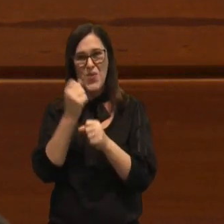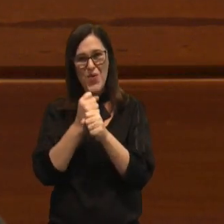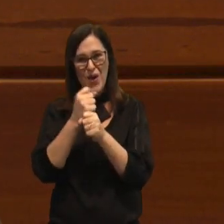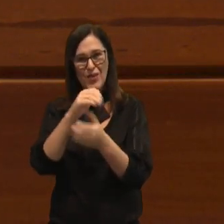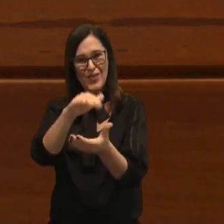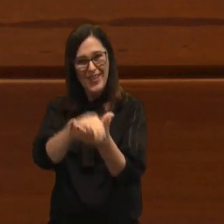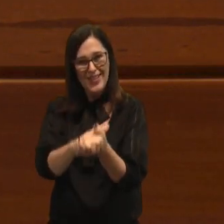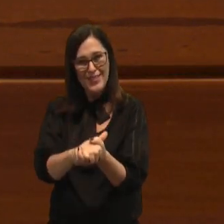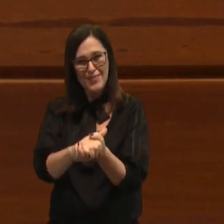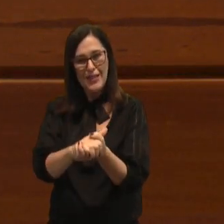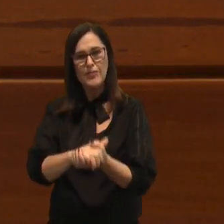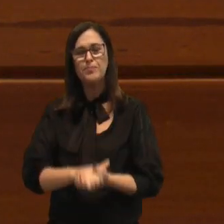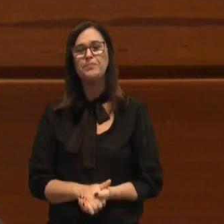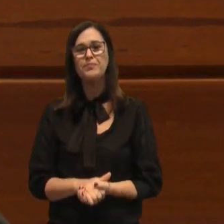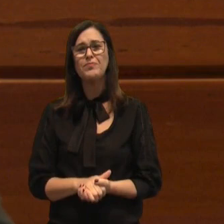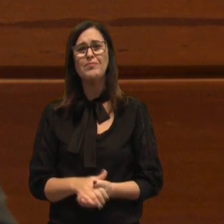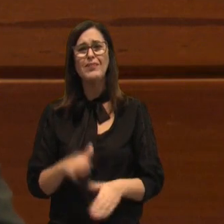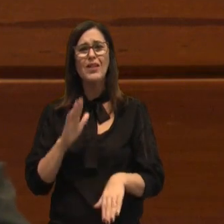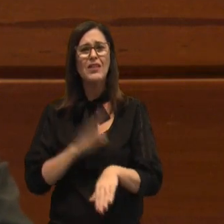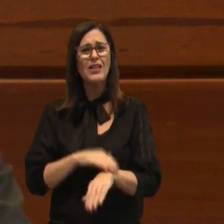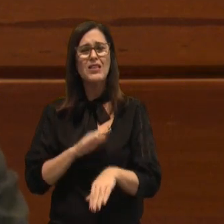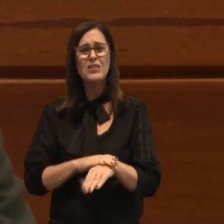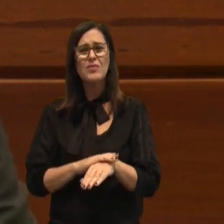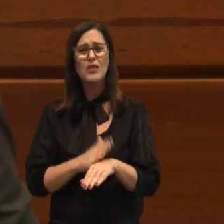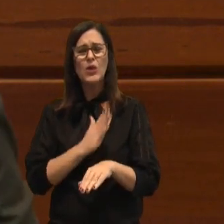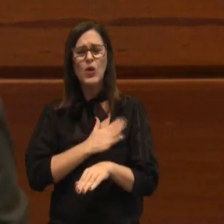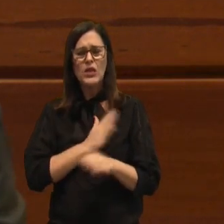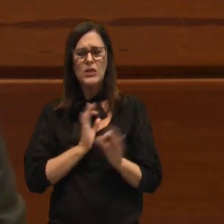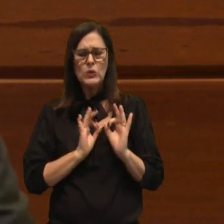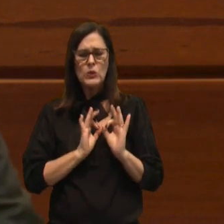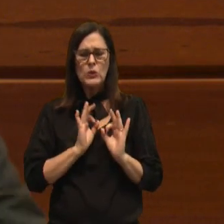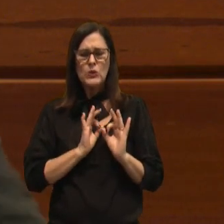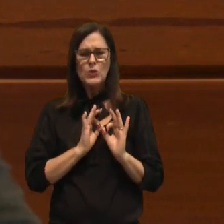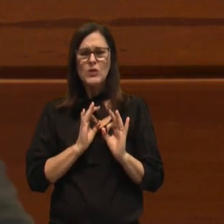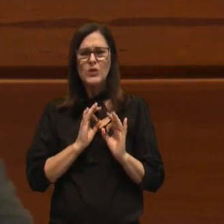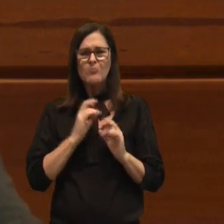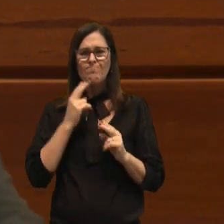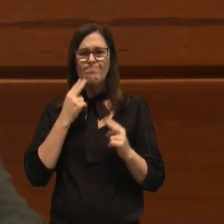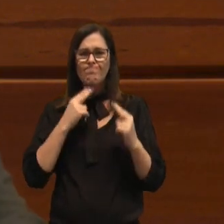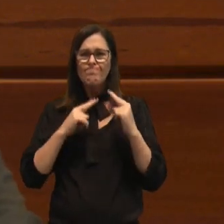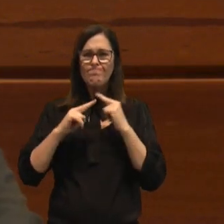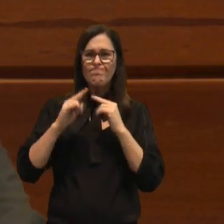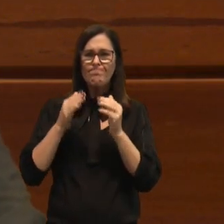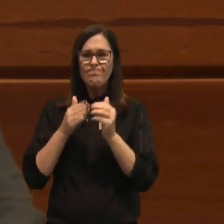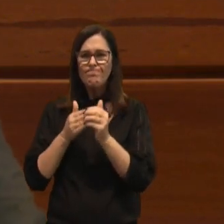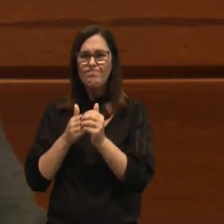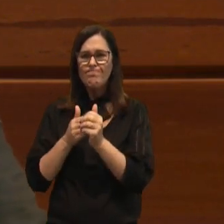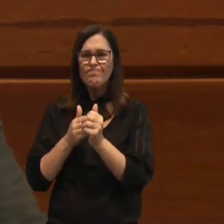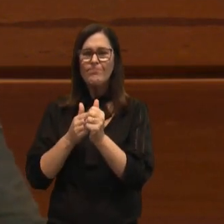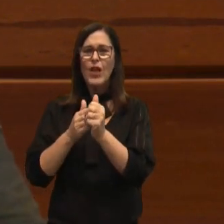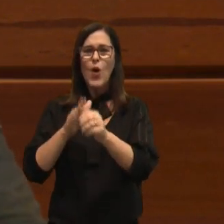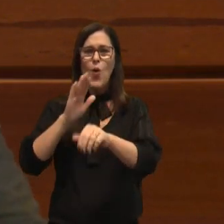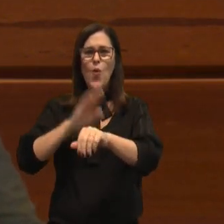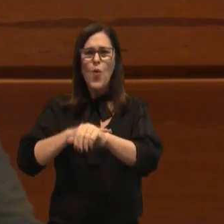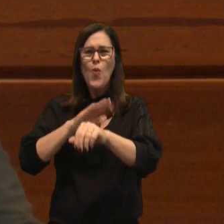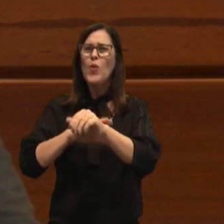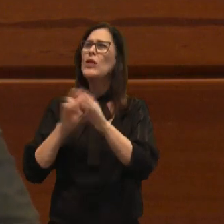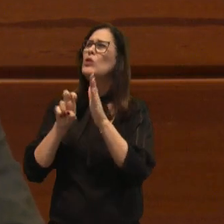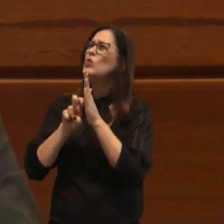conjugal. Neste momento, preparando o nosso coração com este hino que nos conduzirá ao momento